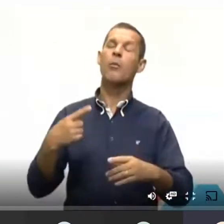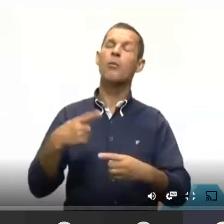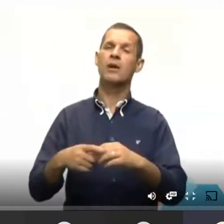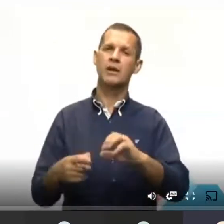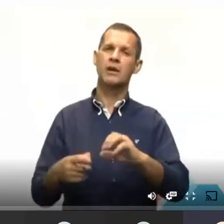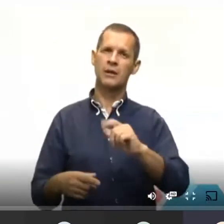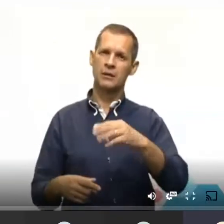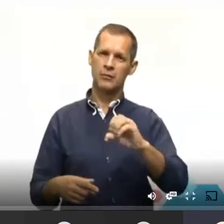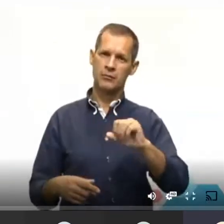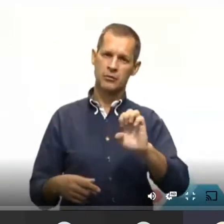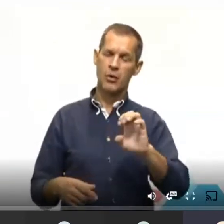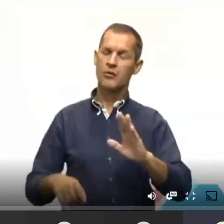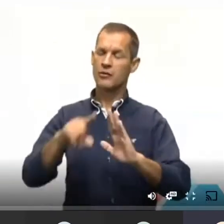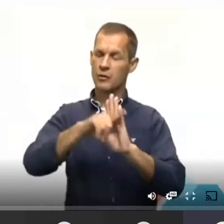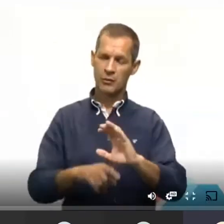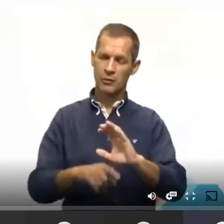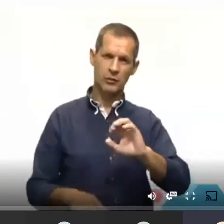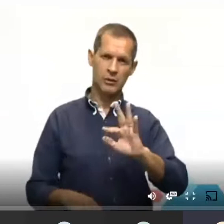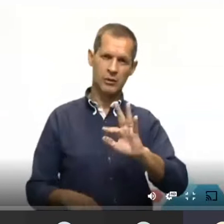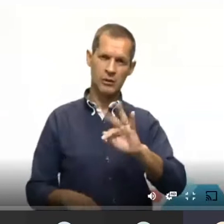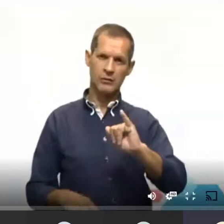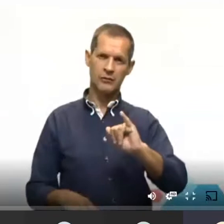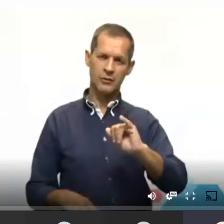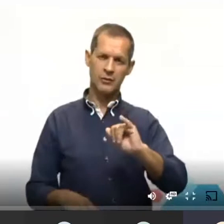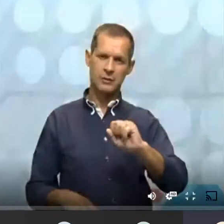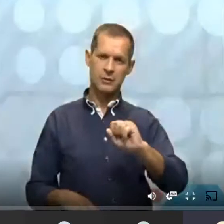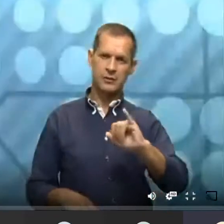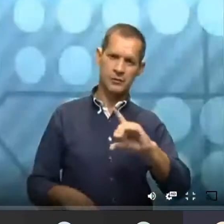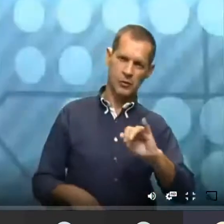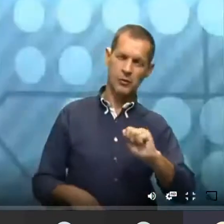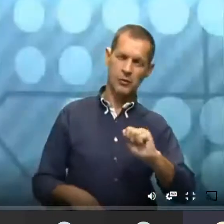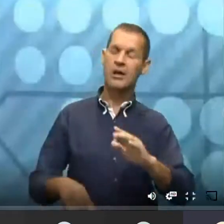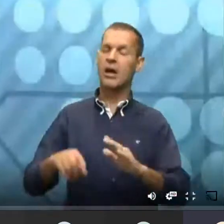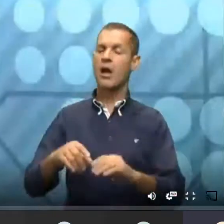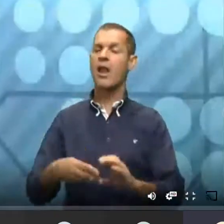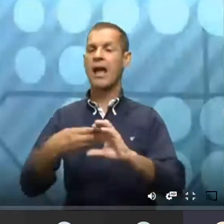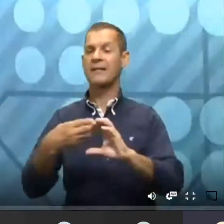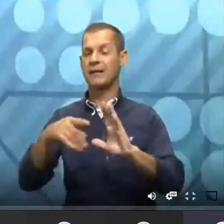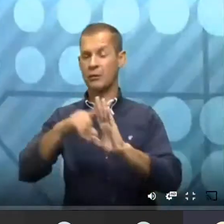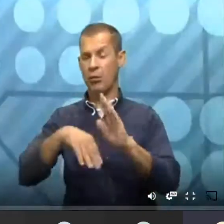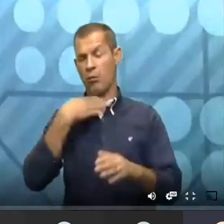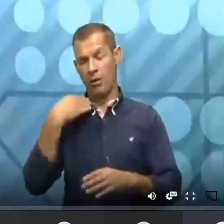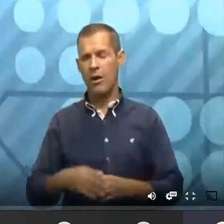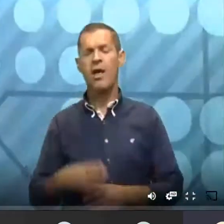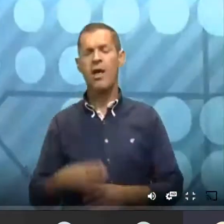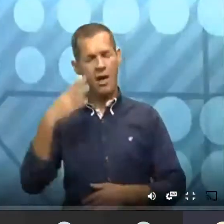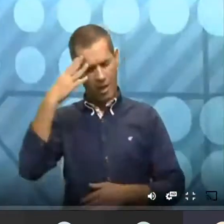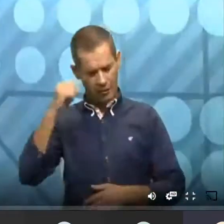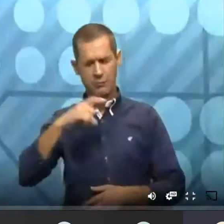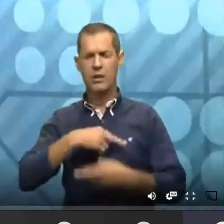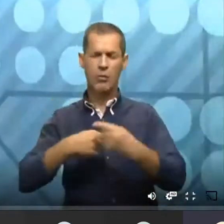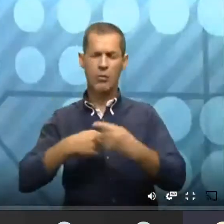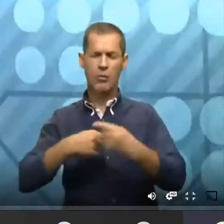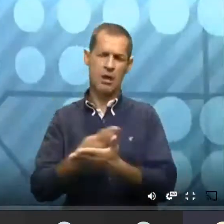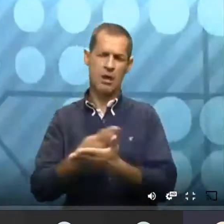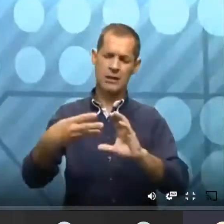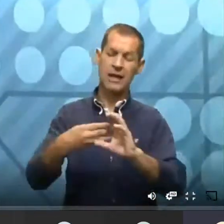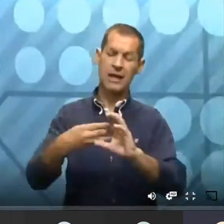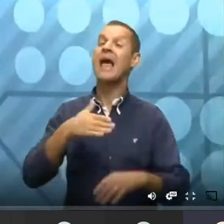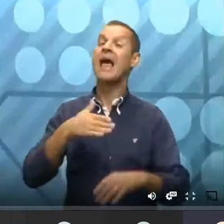a apoptose é um processo fisiológico? Porque a célula, ela está programada para morrer. Ela sabe que tem alguma coisa errada com